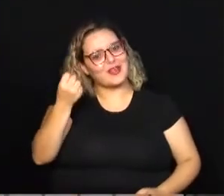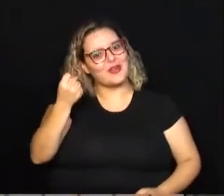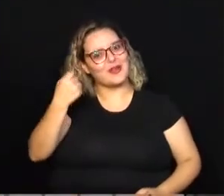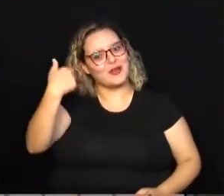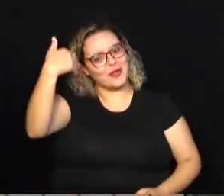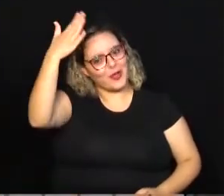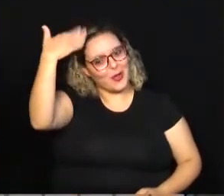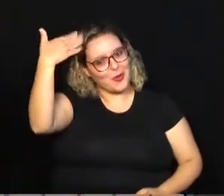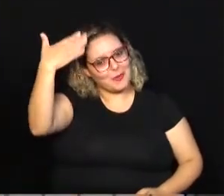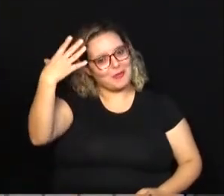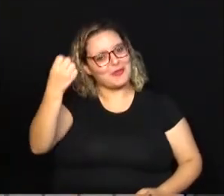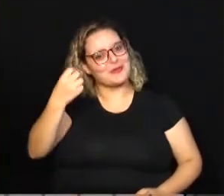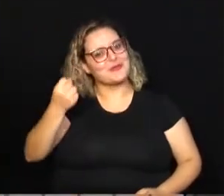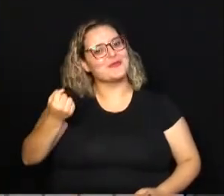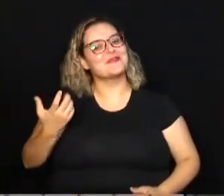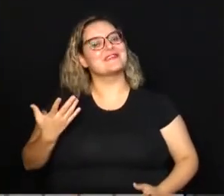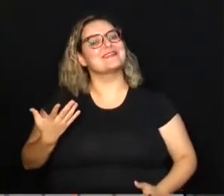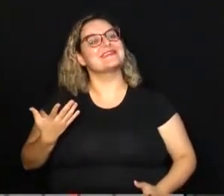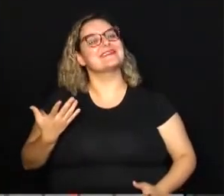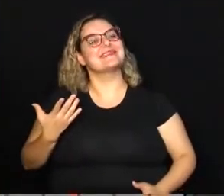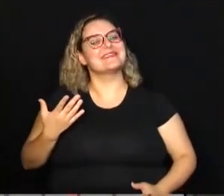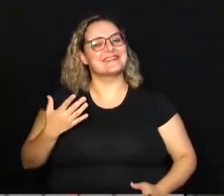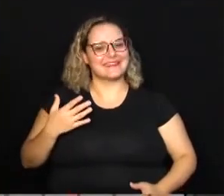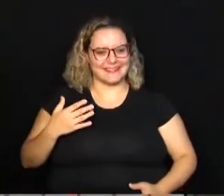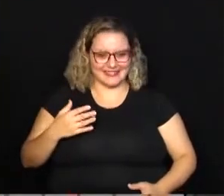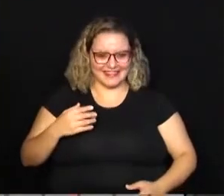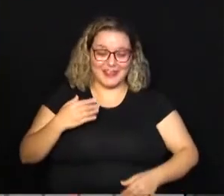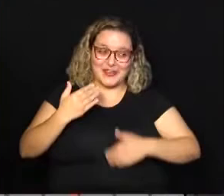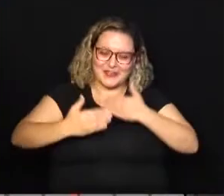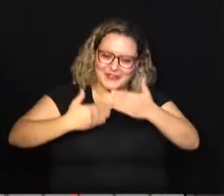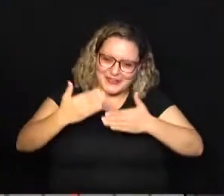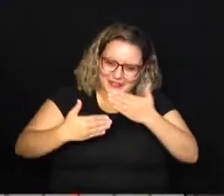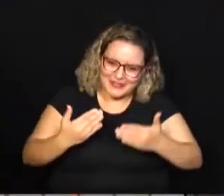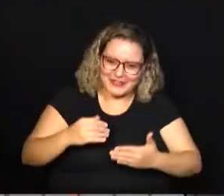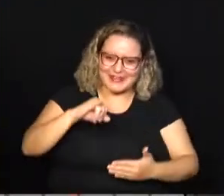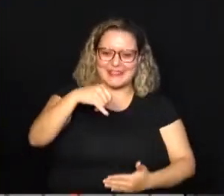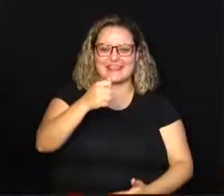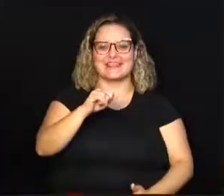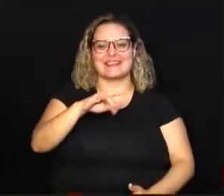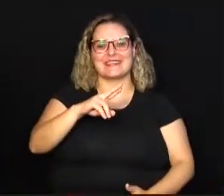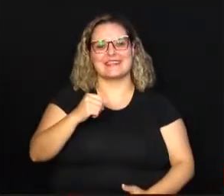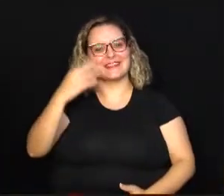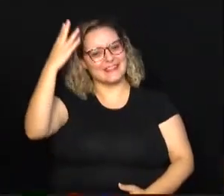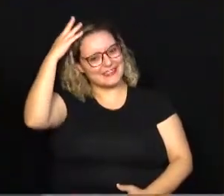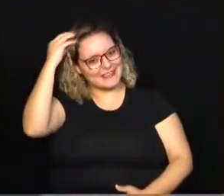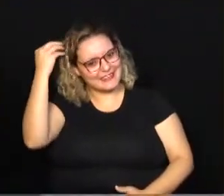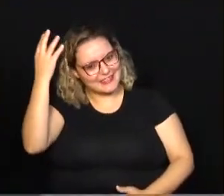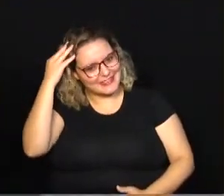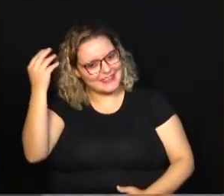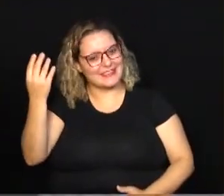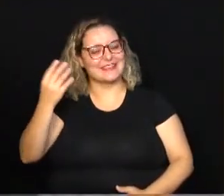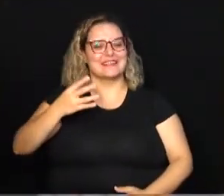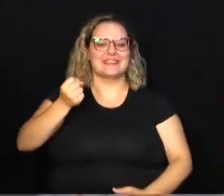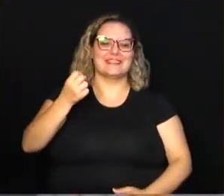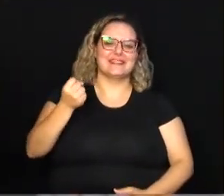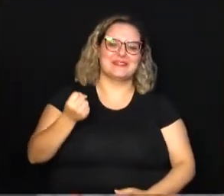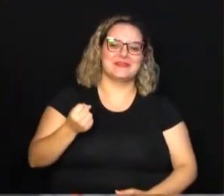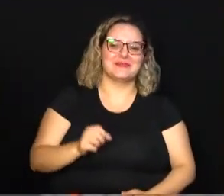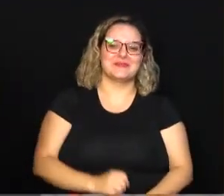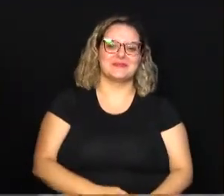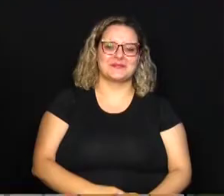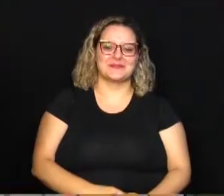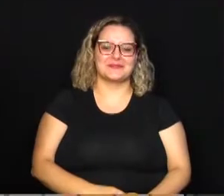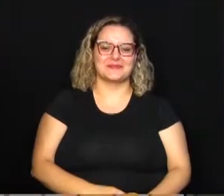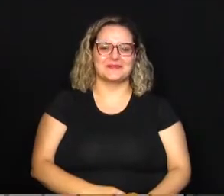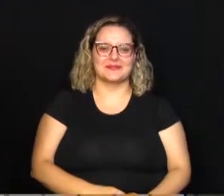eu pinto de branco. O tempo foi sim combina de pintar, eu e o vereador Jair. Vereador Jair, o companheiro, o colega,